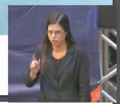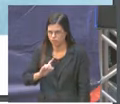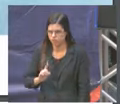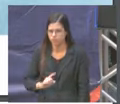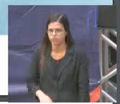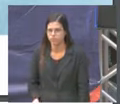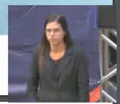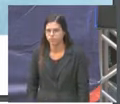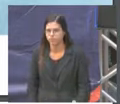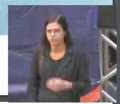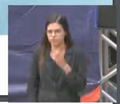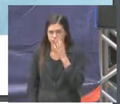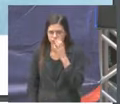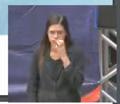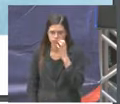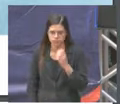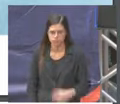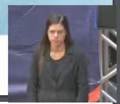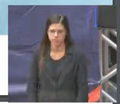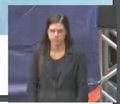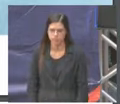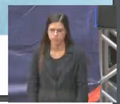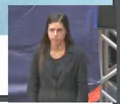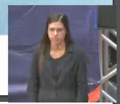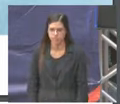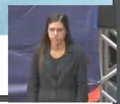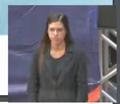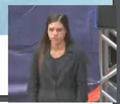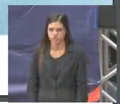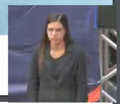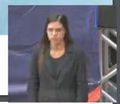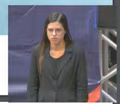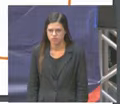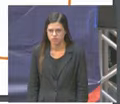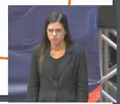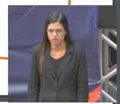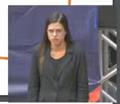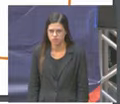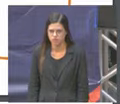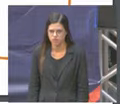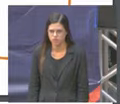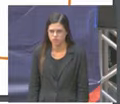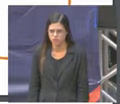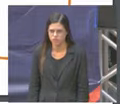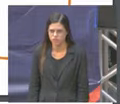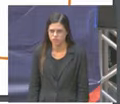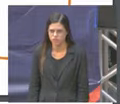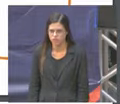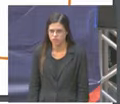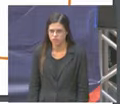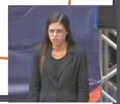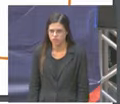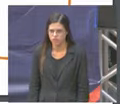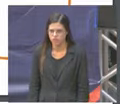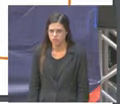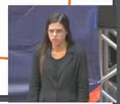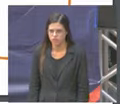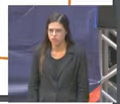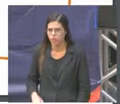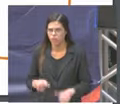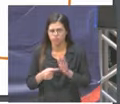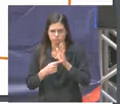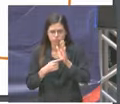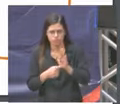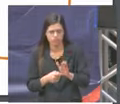que é isso, né? Dentro dessas novas modalidades, pode avançar, por favor. Aqui um pouquinho do quadro, como é que funciona.